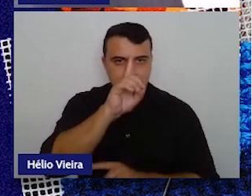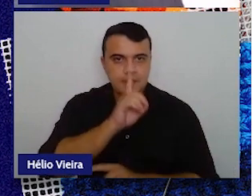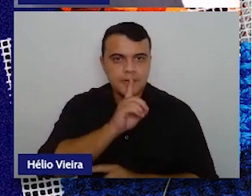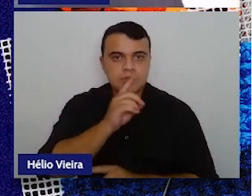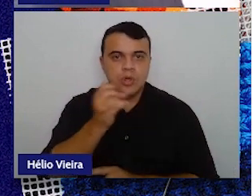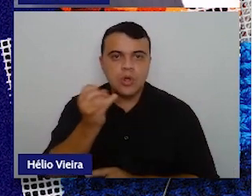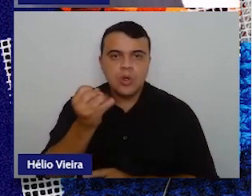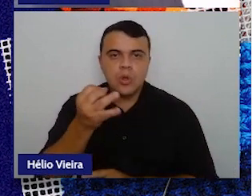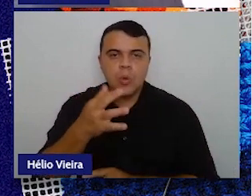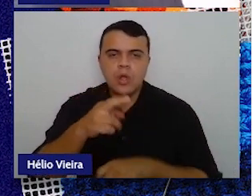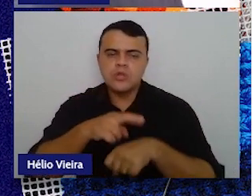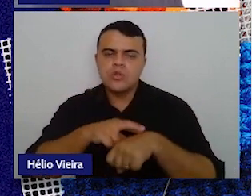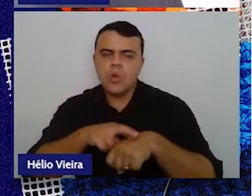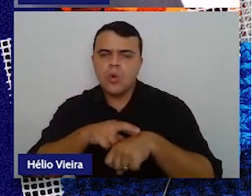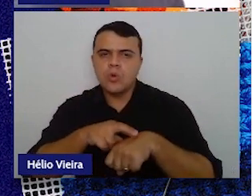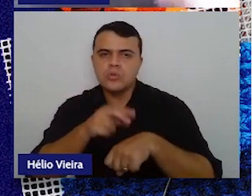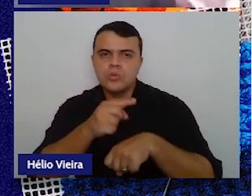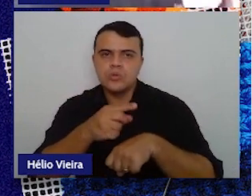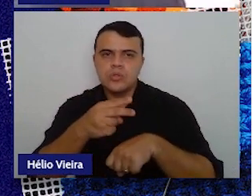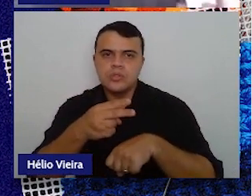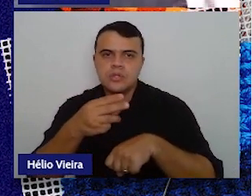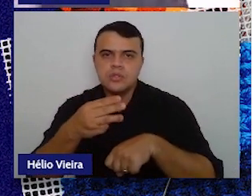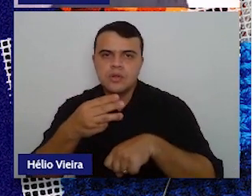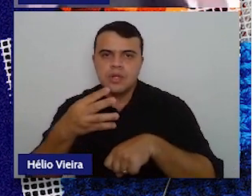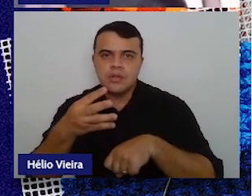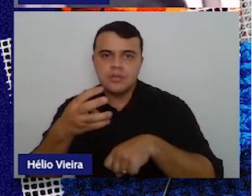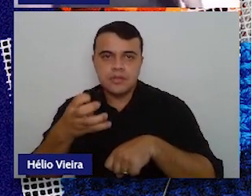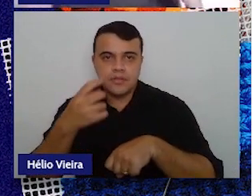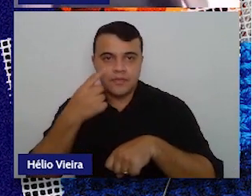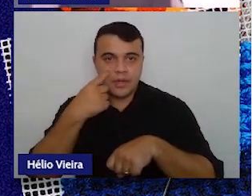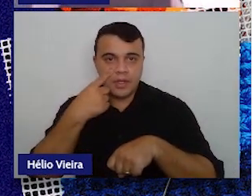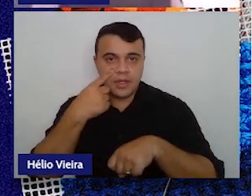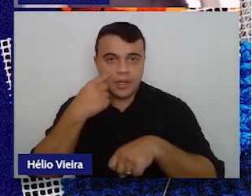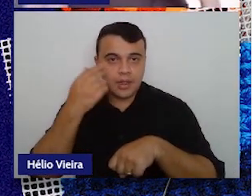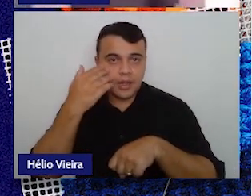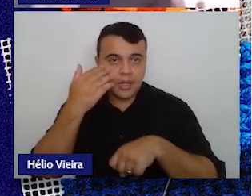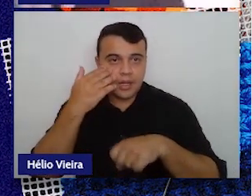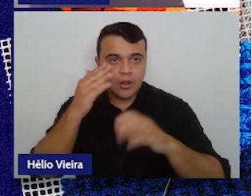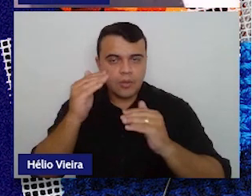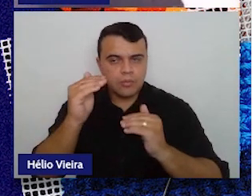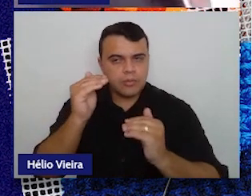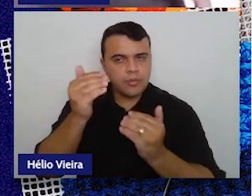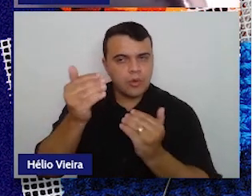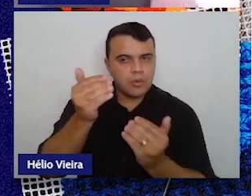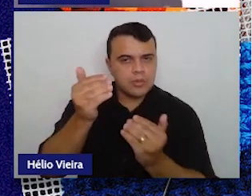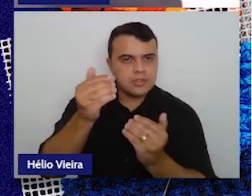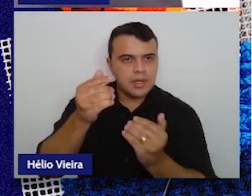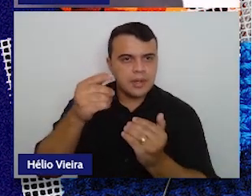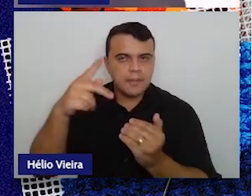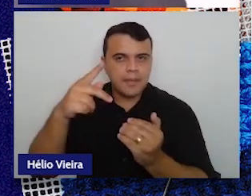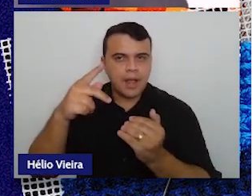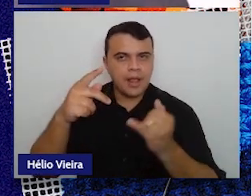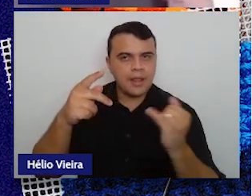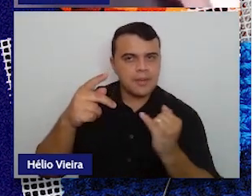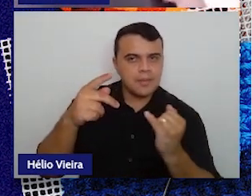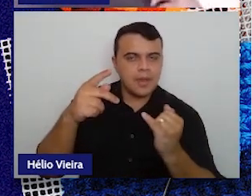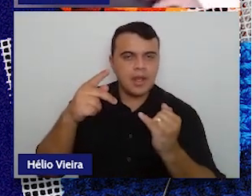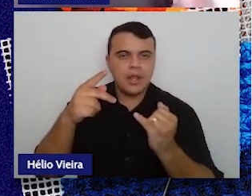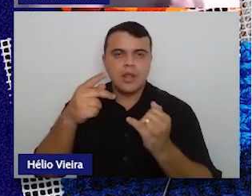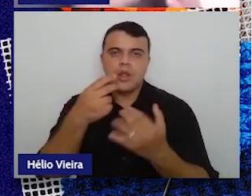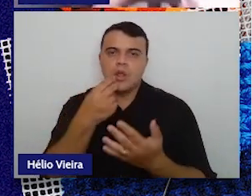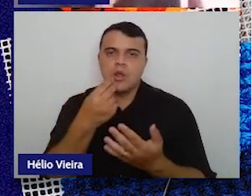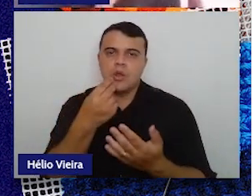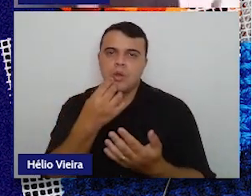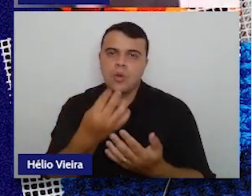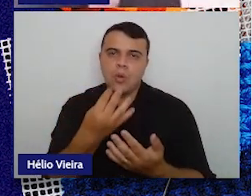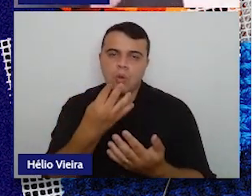retângulos roxos? 1, 2, 3. E aí a gente vai contrapondo pares e ímpares, cores análogas, ou